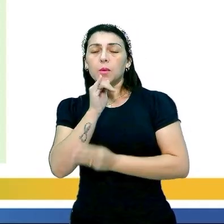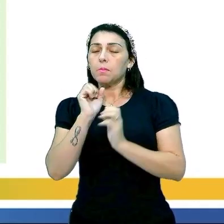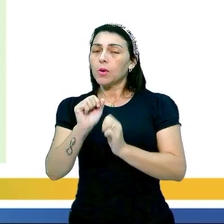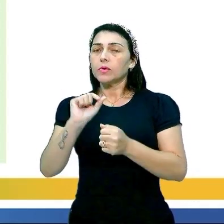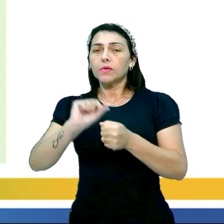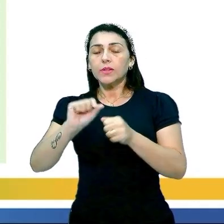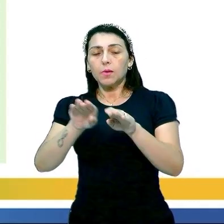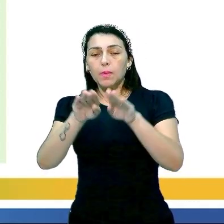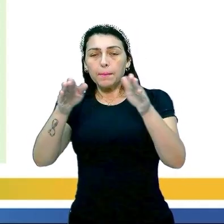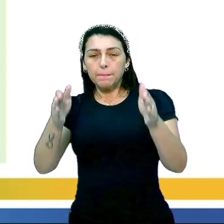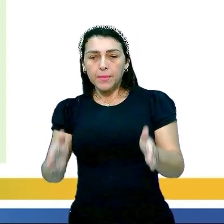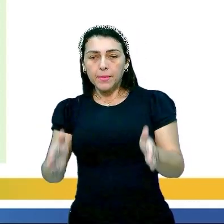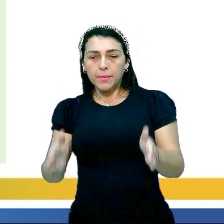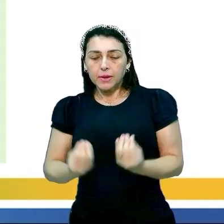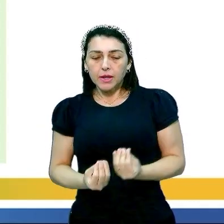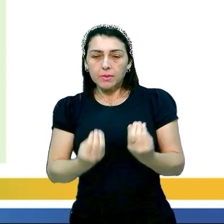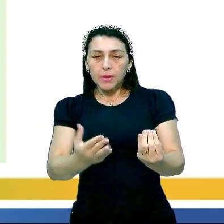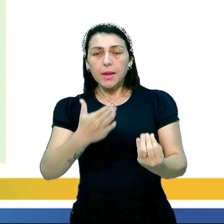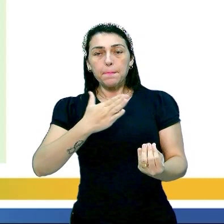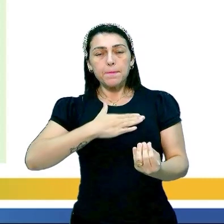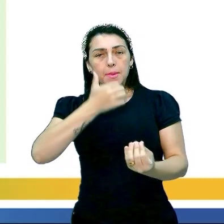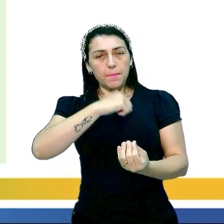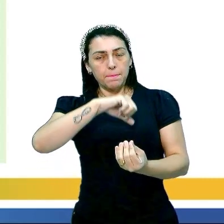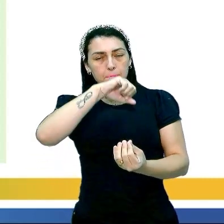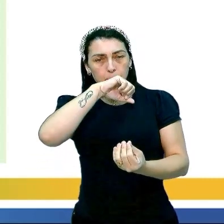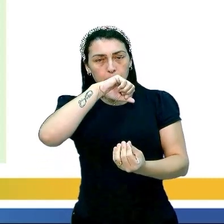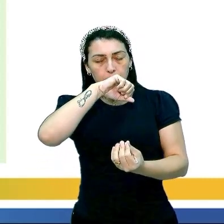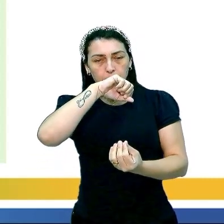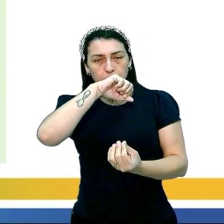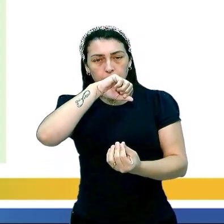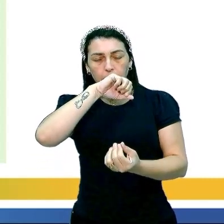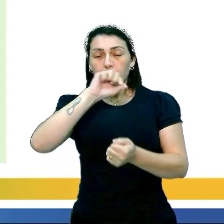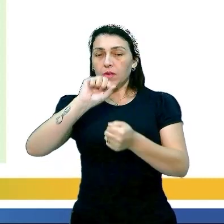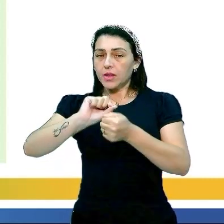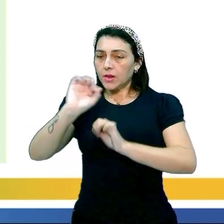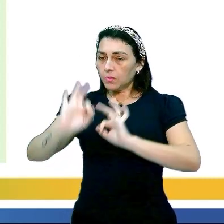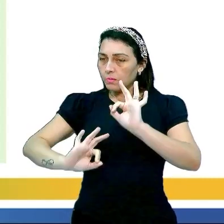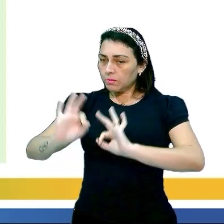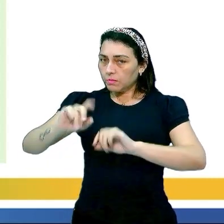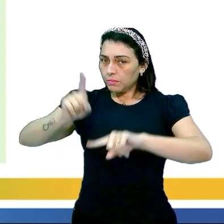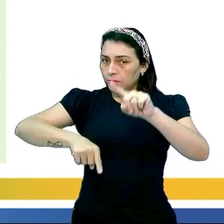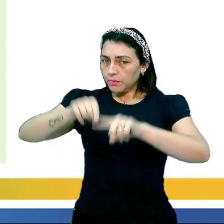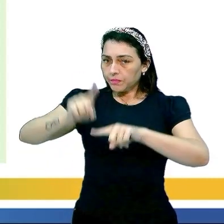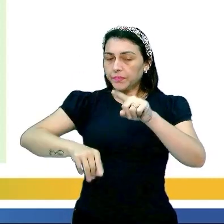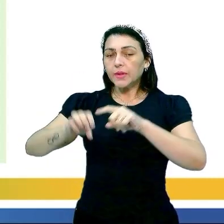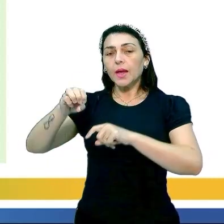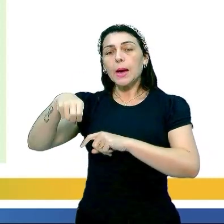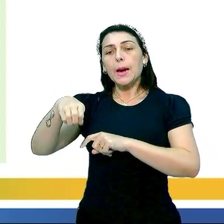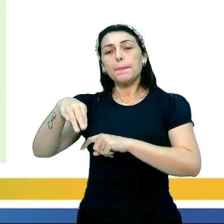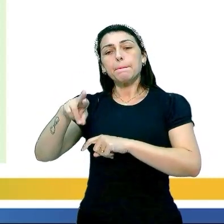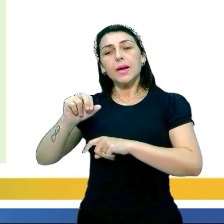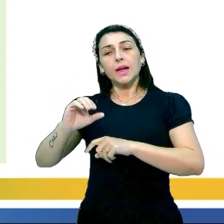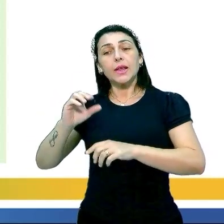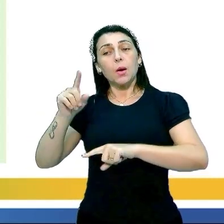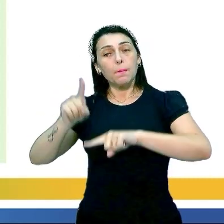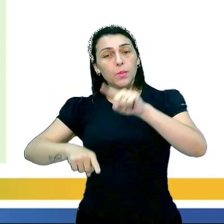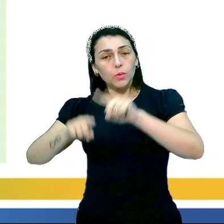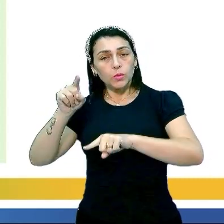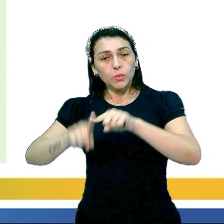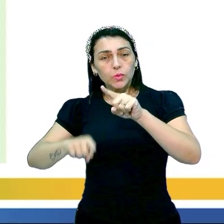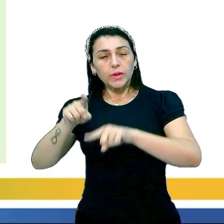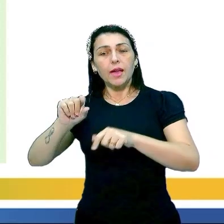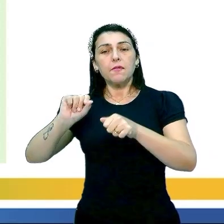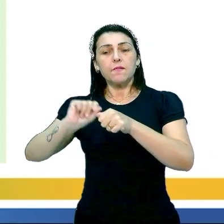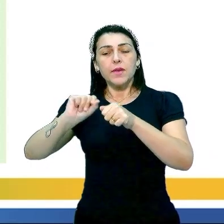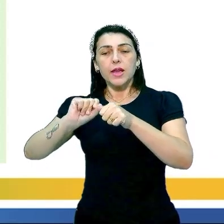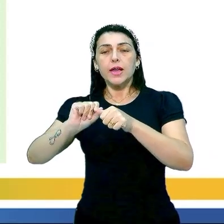posso fazer uma mesa para dar de presente à minha mãe. Estou fazendo um produto. A mercadoria é o produto